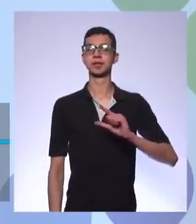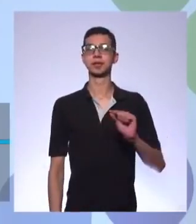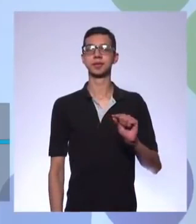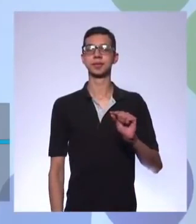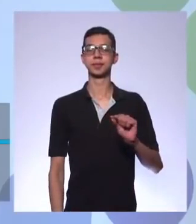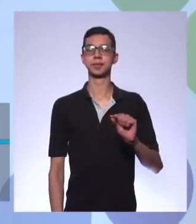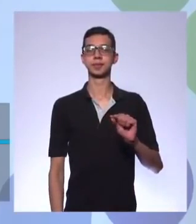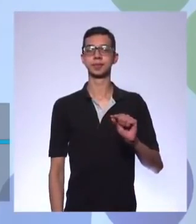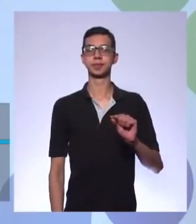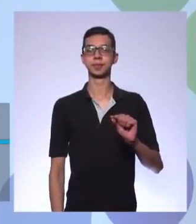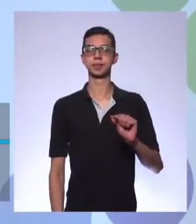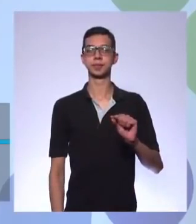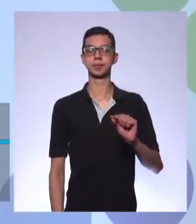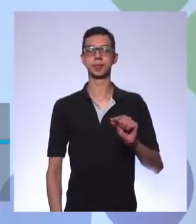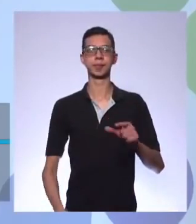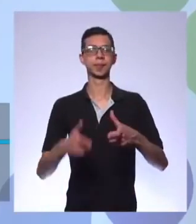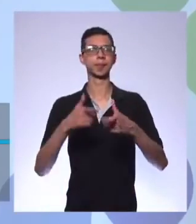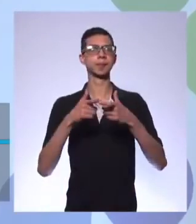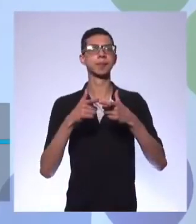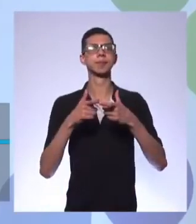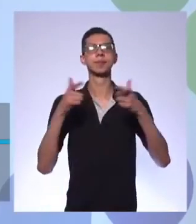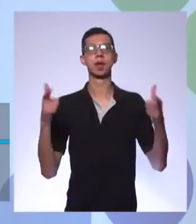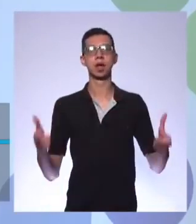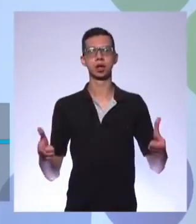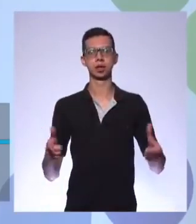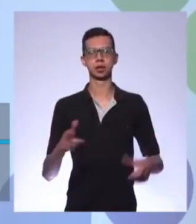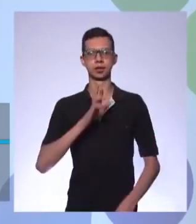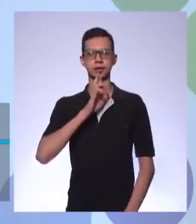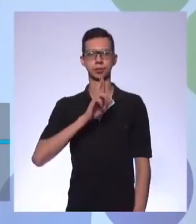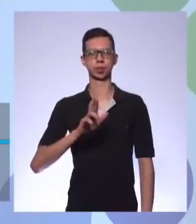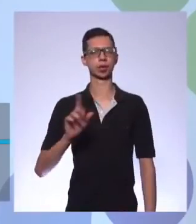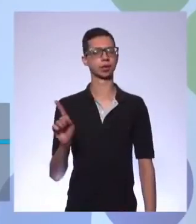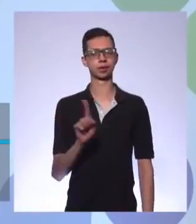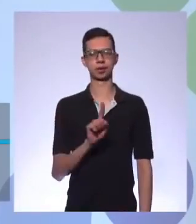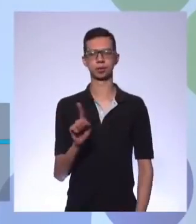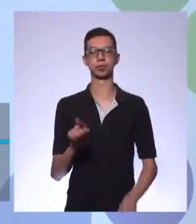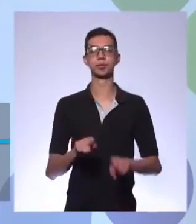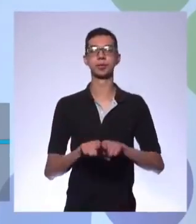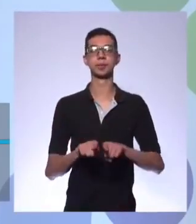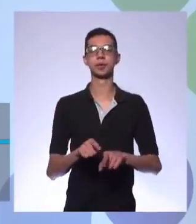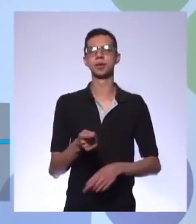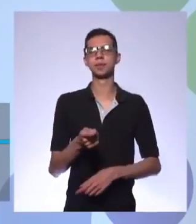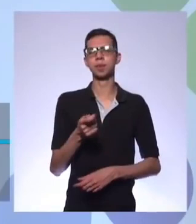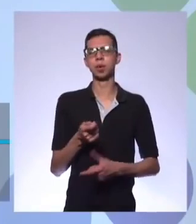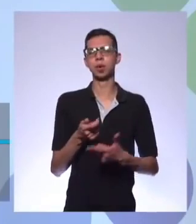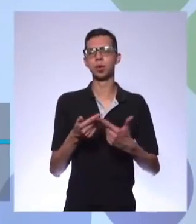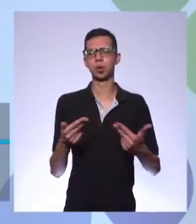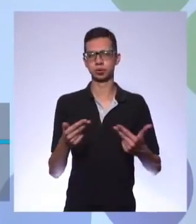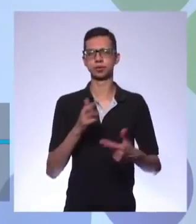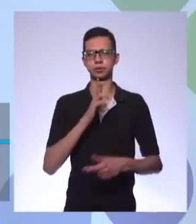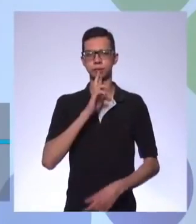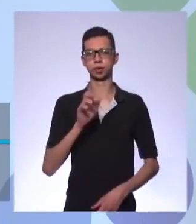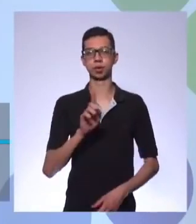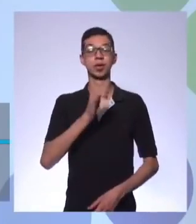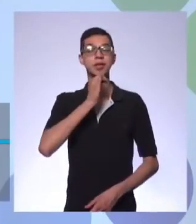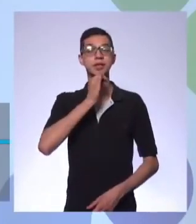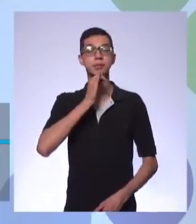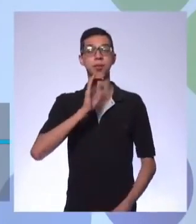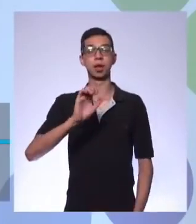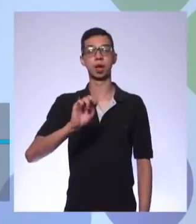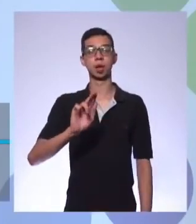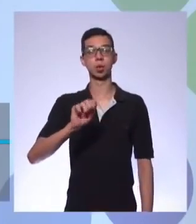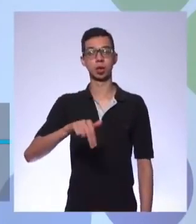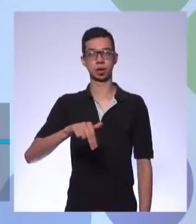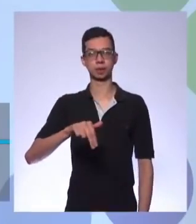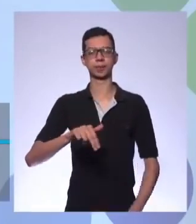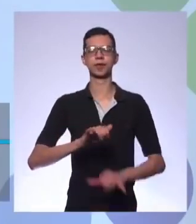a grande esmagadora maioria colocou não e colocou alguma coisinha. Por que tipo, ainda do não, né? Tipo o Cauã escreveu,